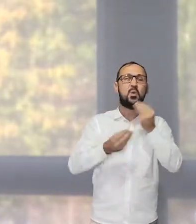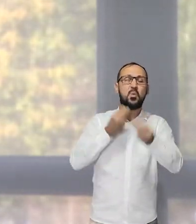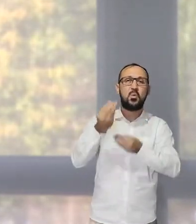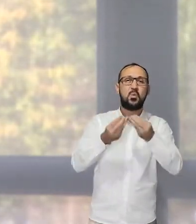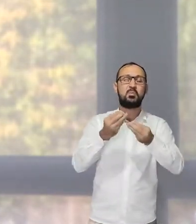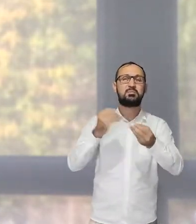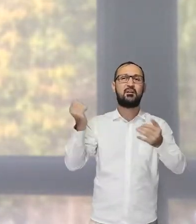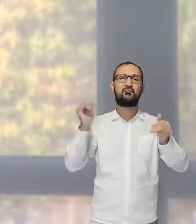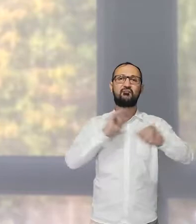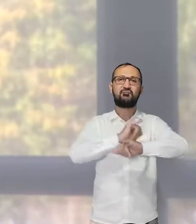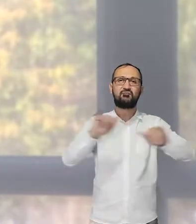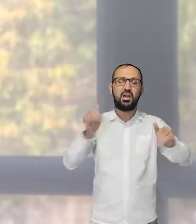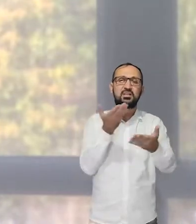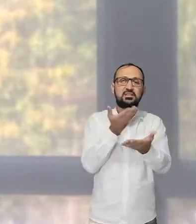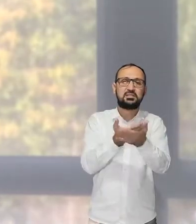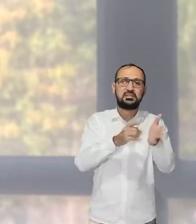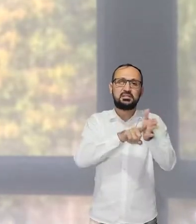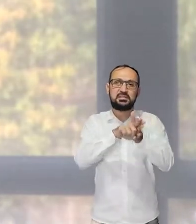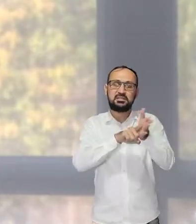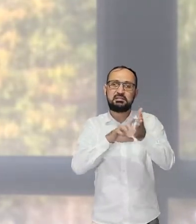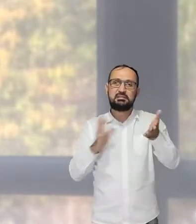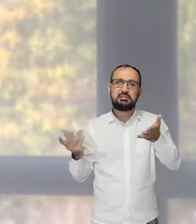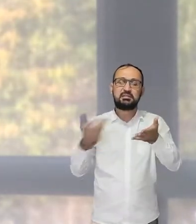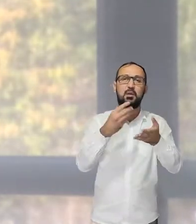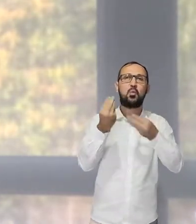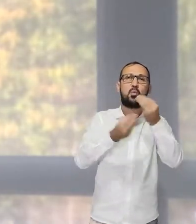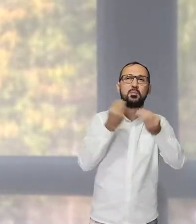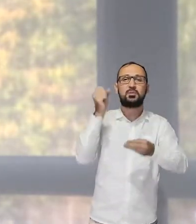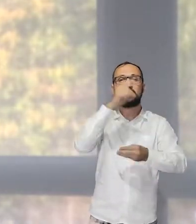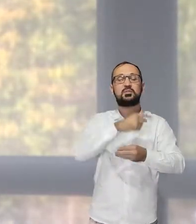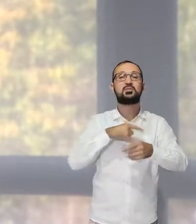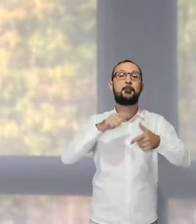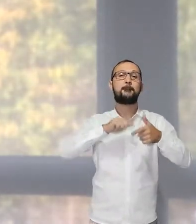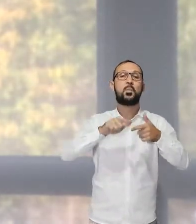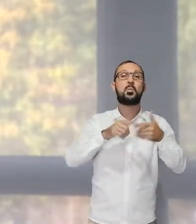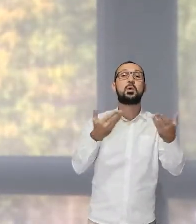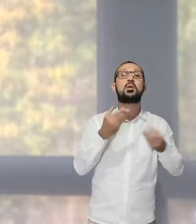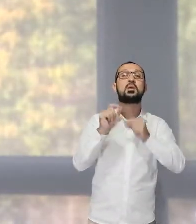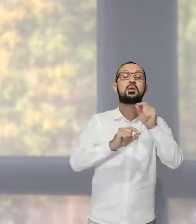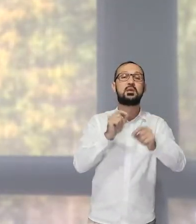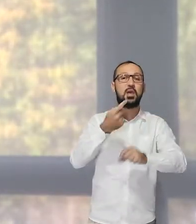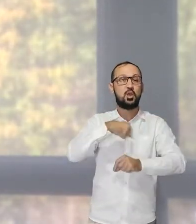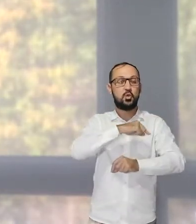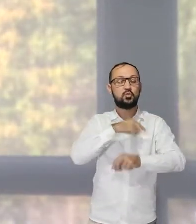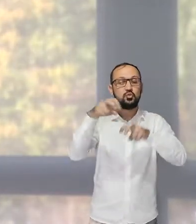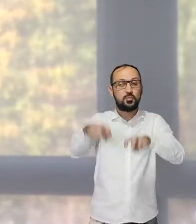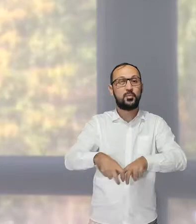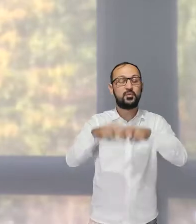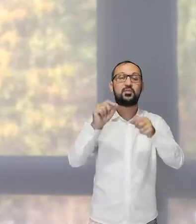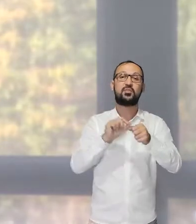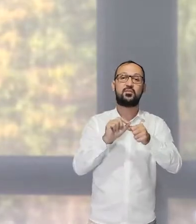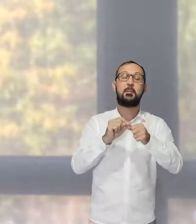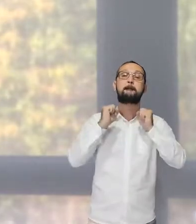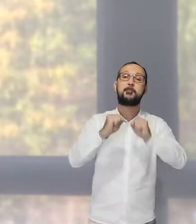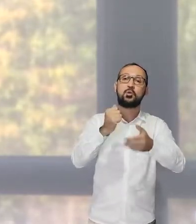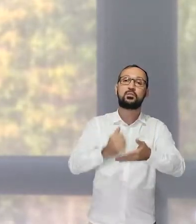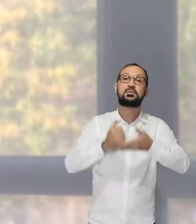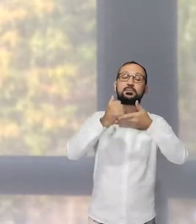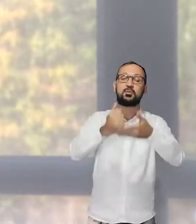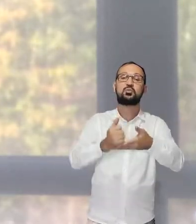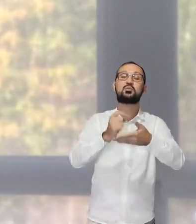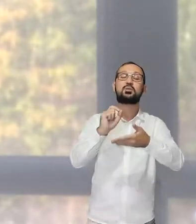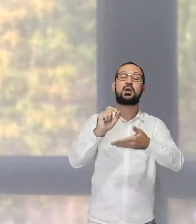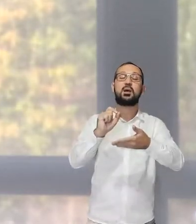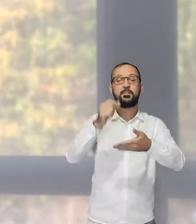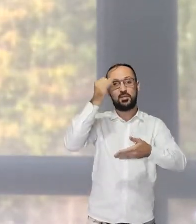ver que tantos ditados que ele tem, o estudo que ele fez, que mostra a complexidade do problema e o que a nossa agropecuária tem feito e pode fazer